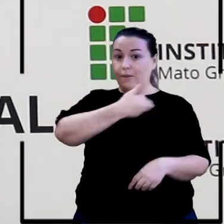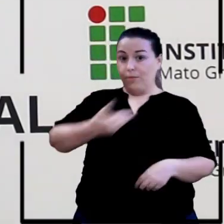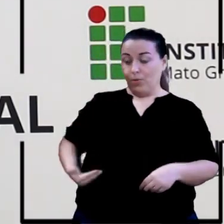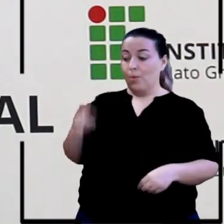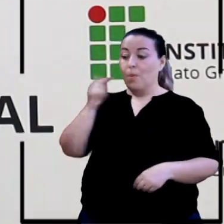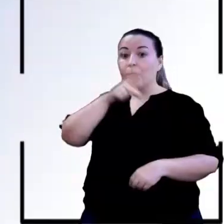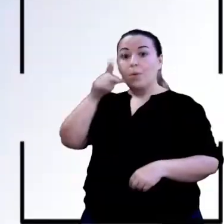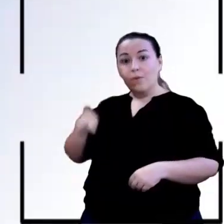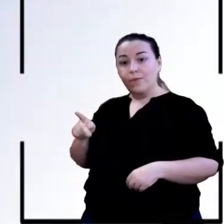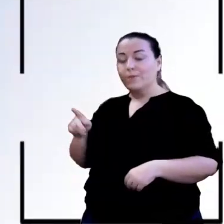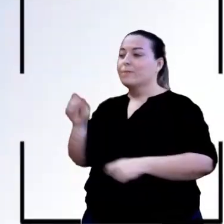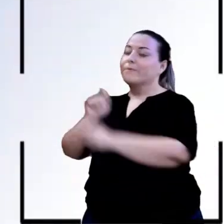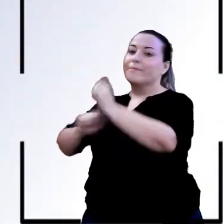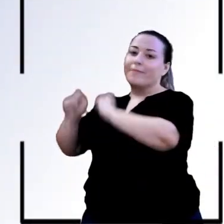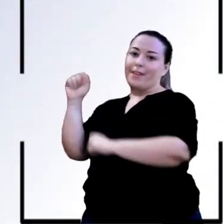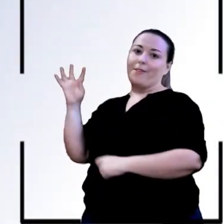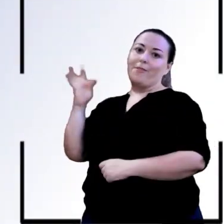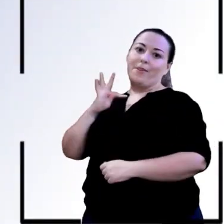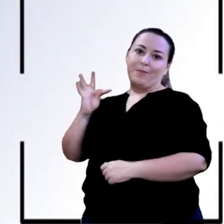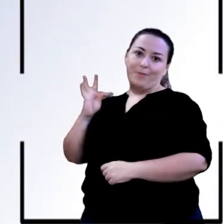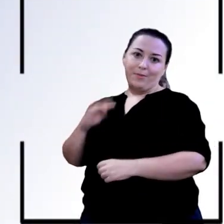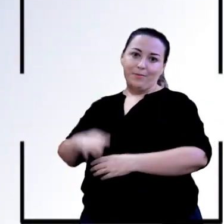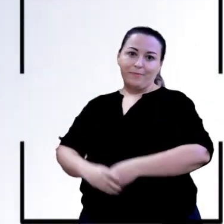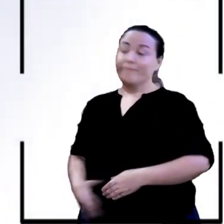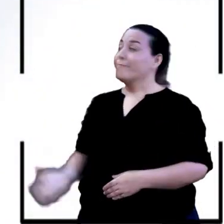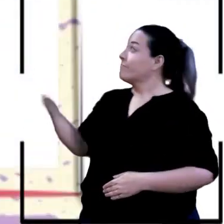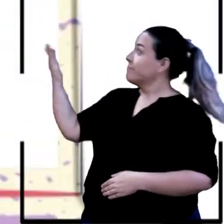técnicos administrativos. Na página